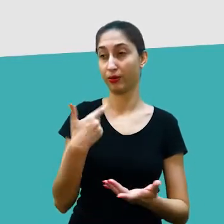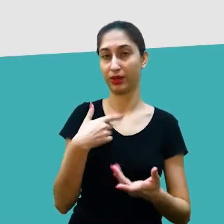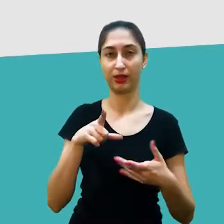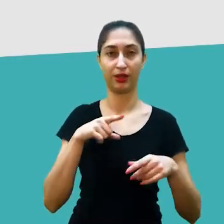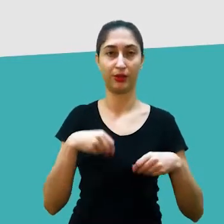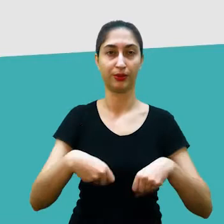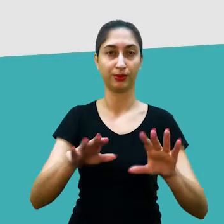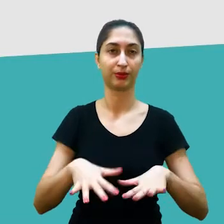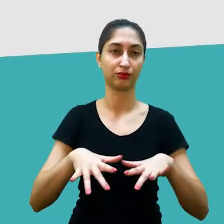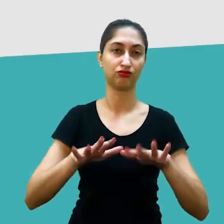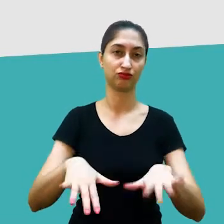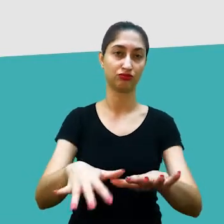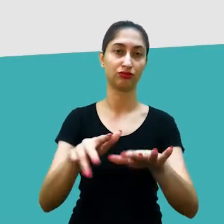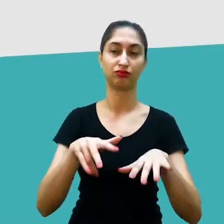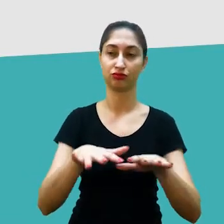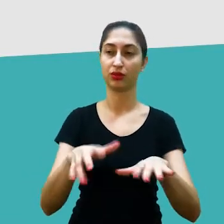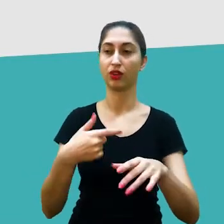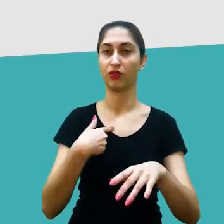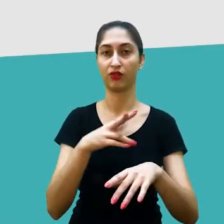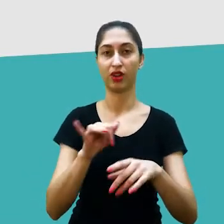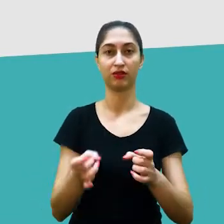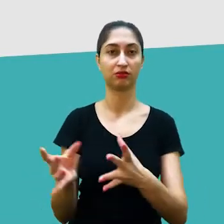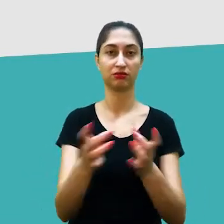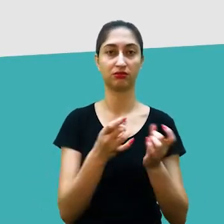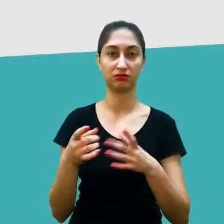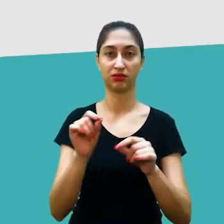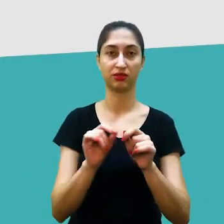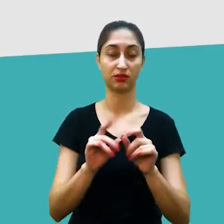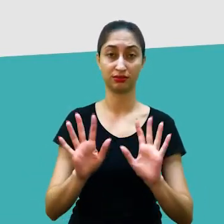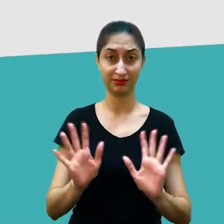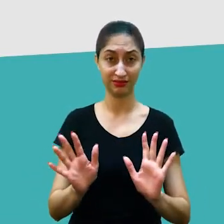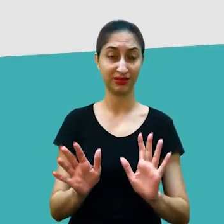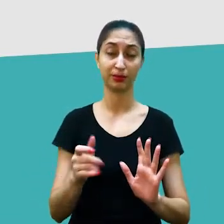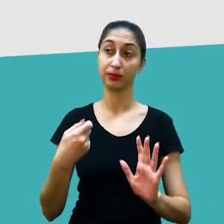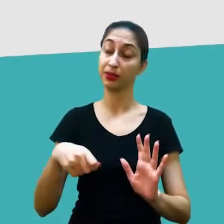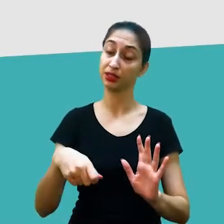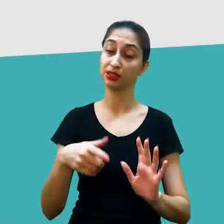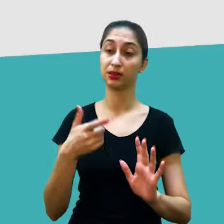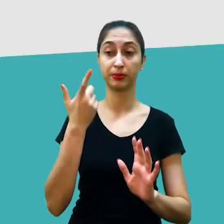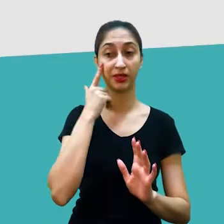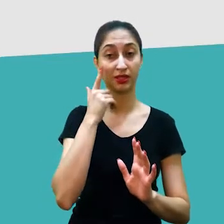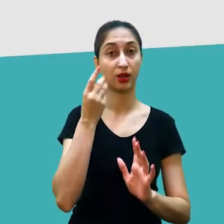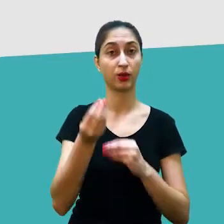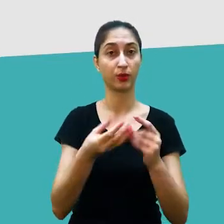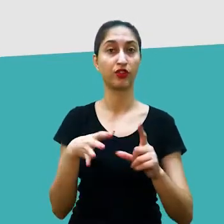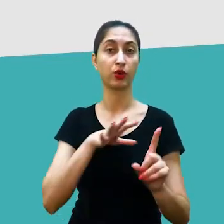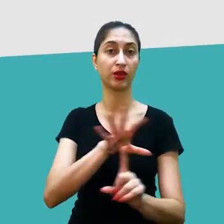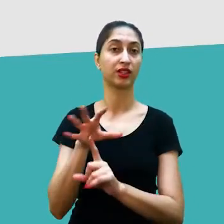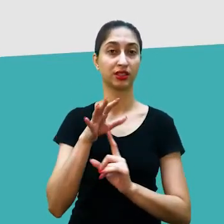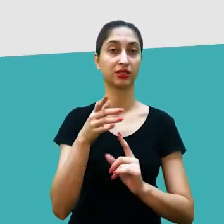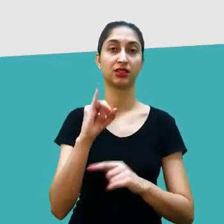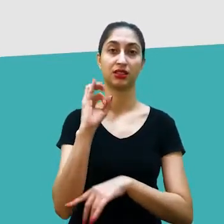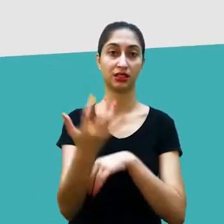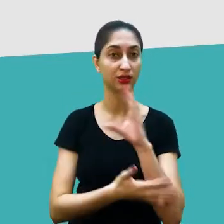vou fazer produtos. Não é isso, você tem que pensar em todo o impacto que essa ação vai ser construída a partir do